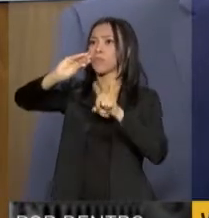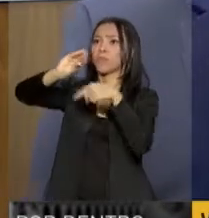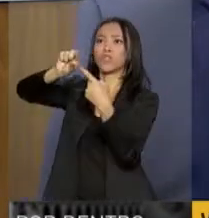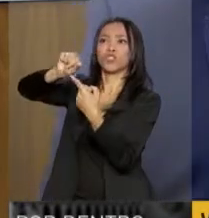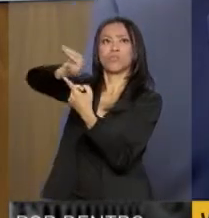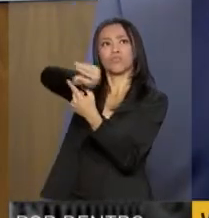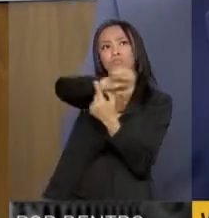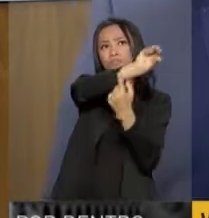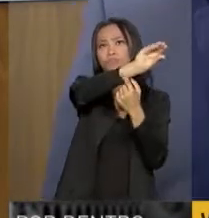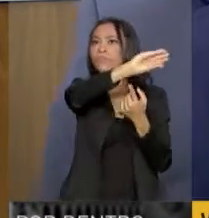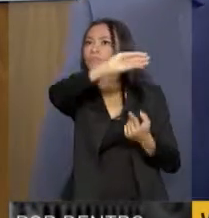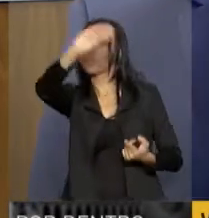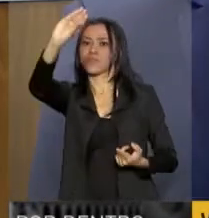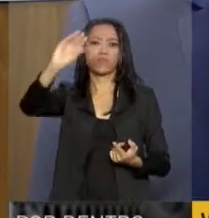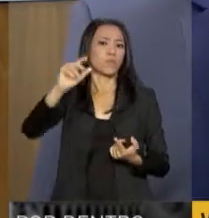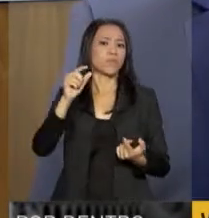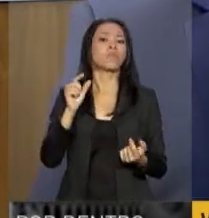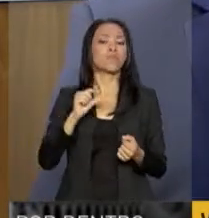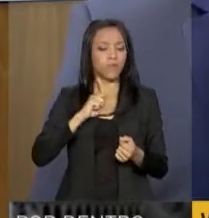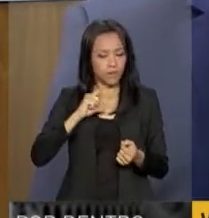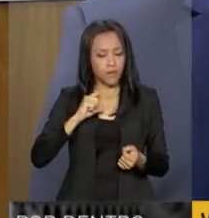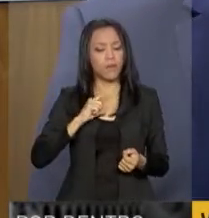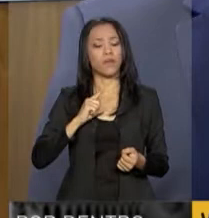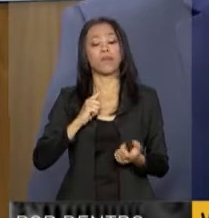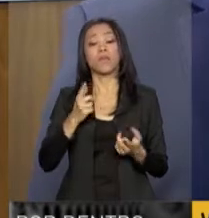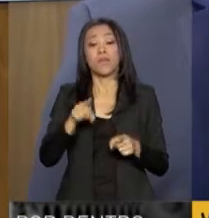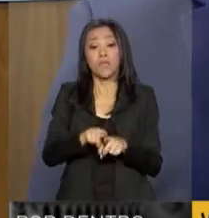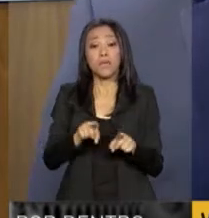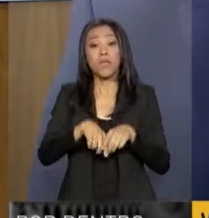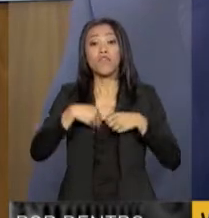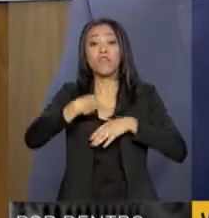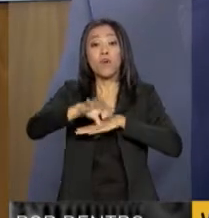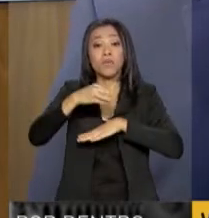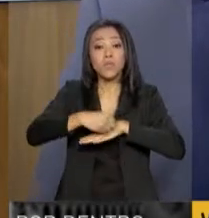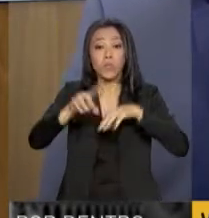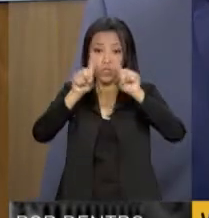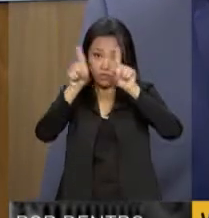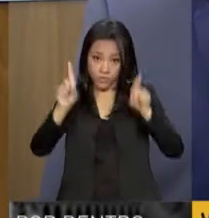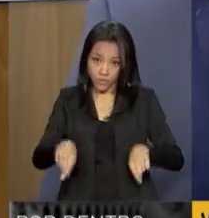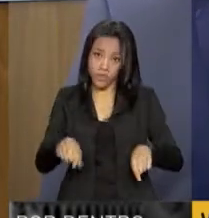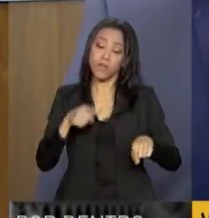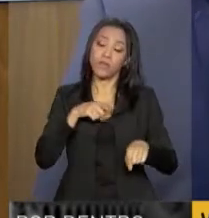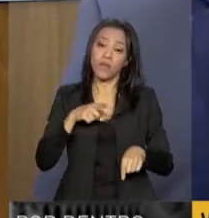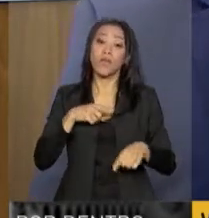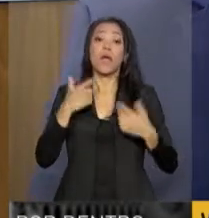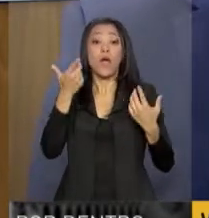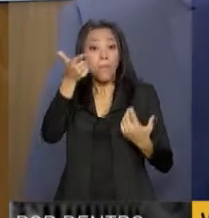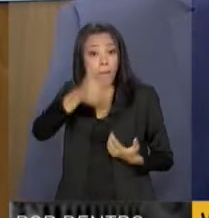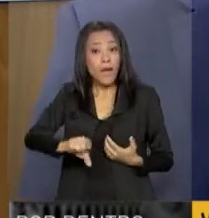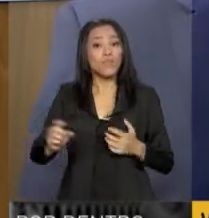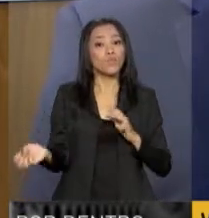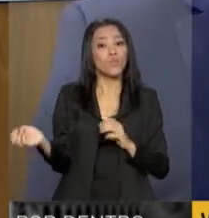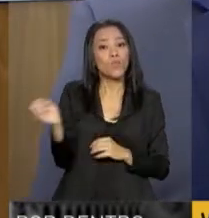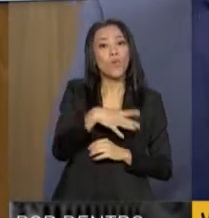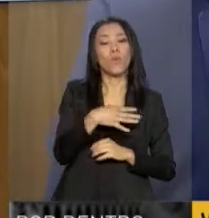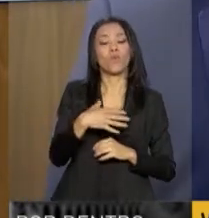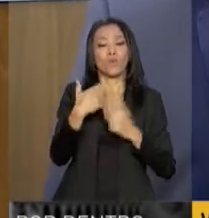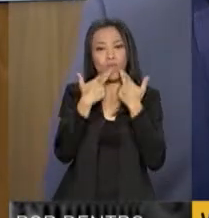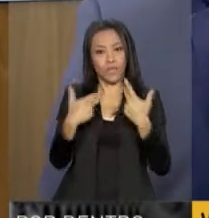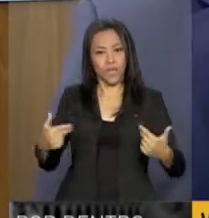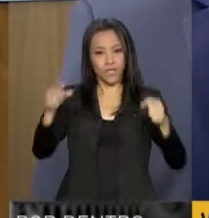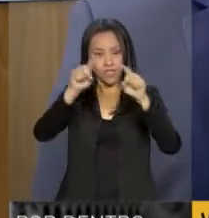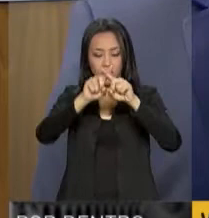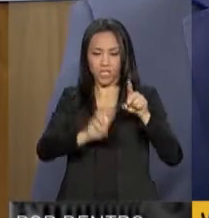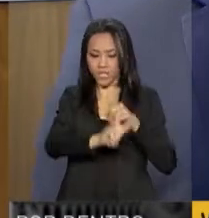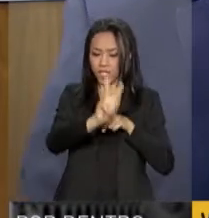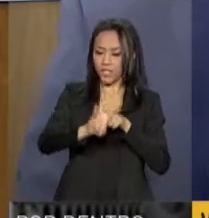públicos e agora em junho como já havia comentado iremos lançar o novo portal com uma linguagem mais cidadã mais intuitivo com